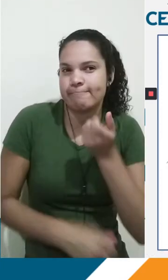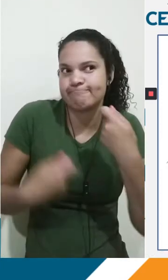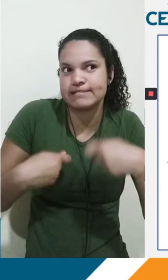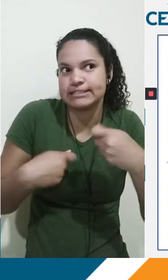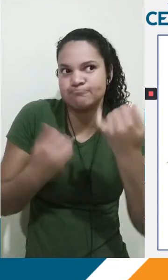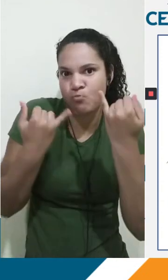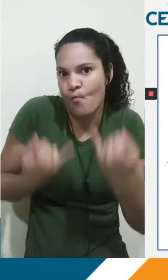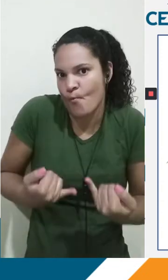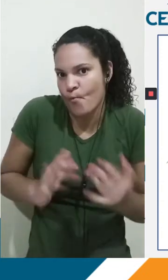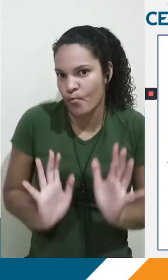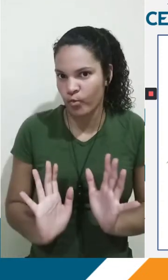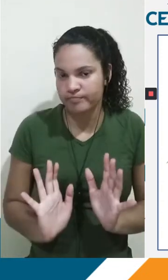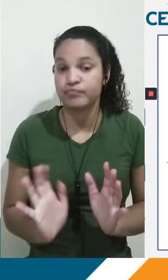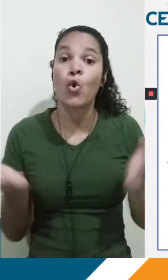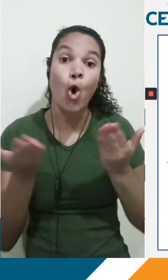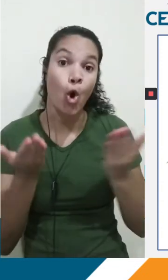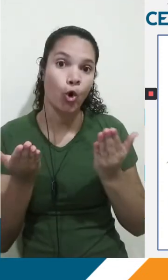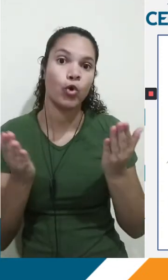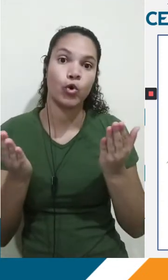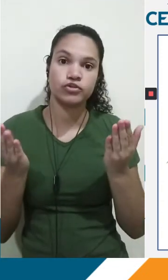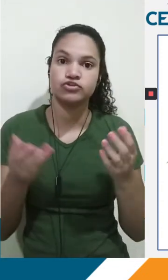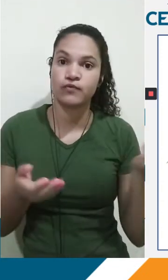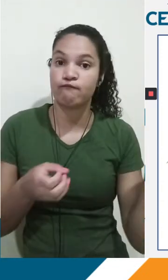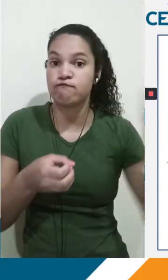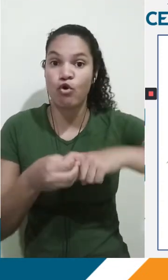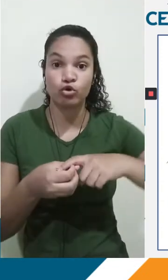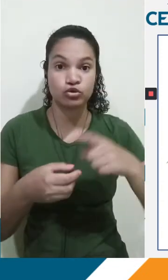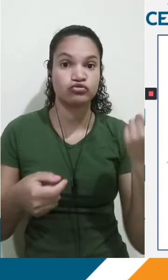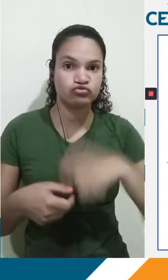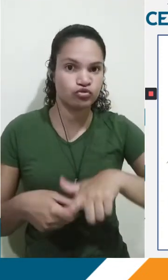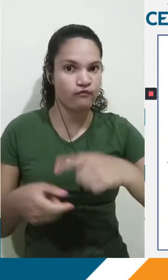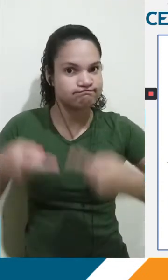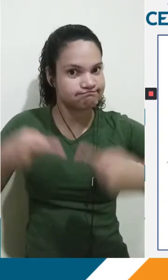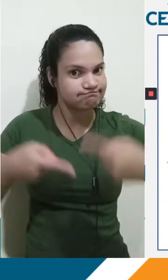né? Hoje em dia se discute muito, voltou a essa discussão